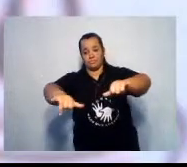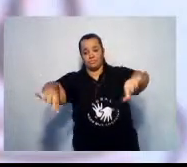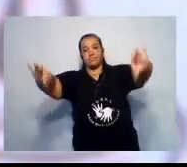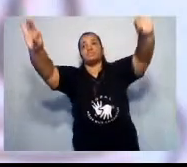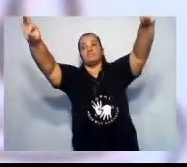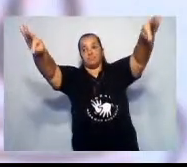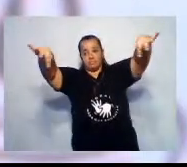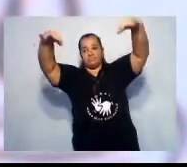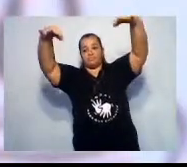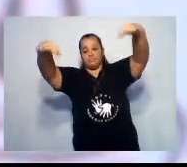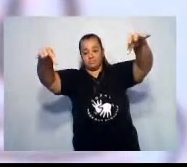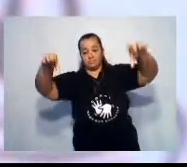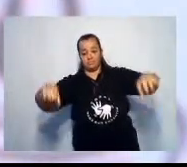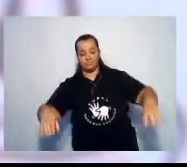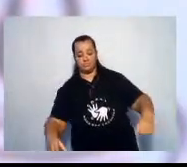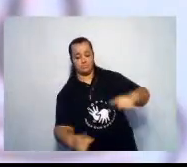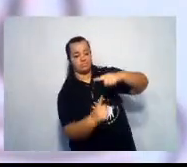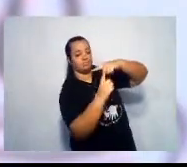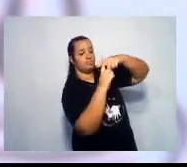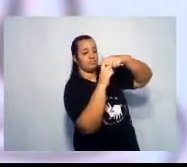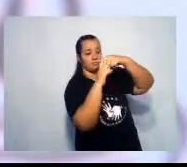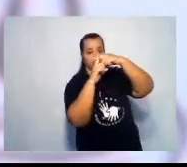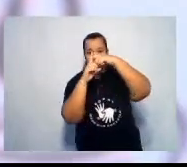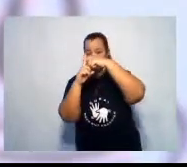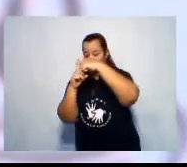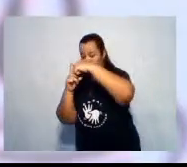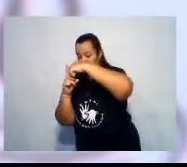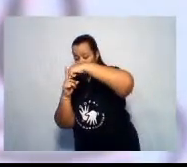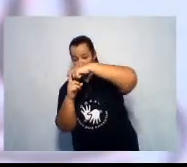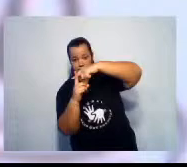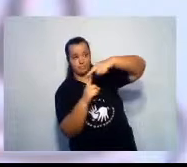Eu anuncio nos sinos das